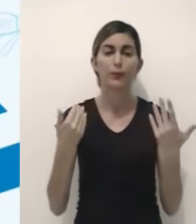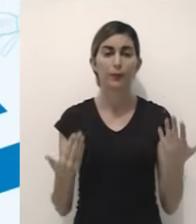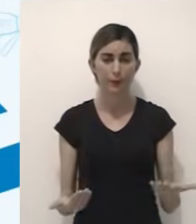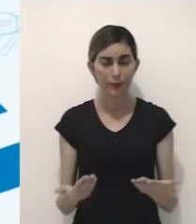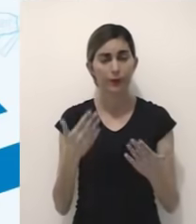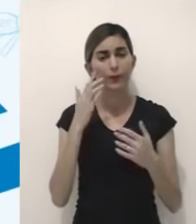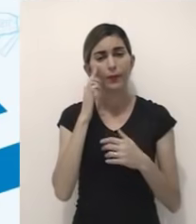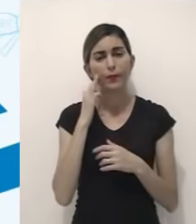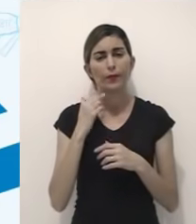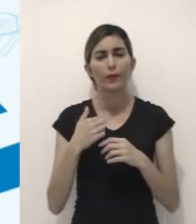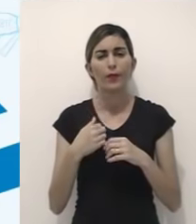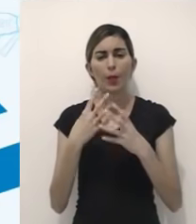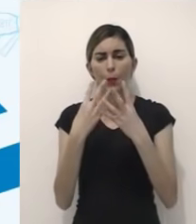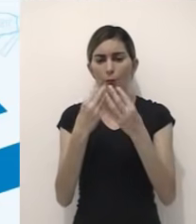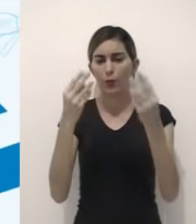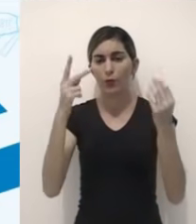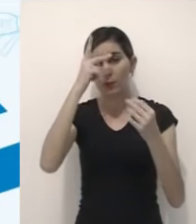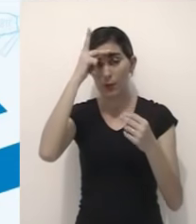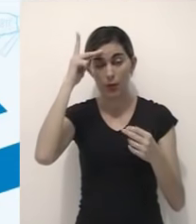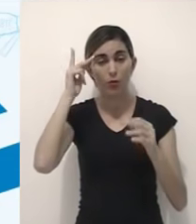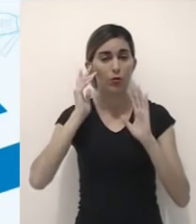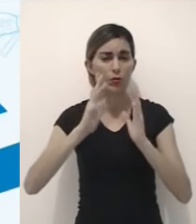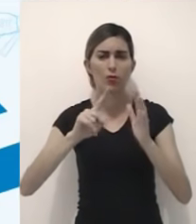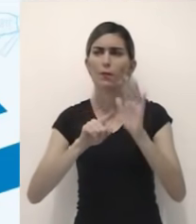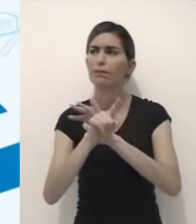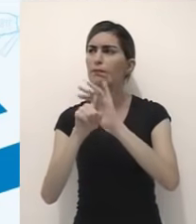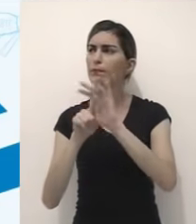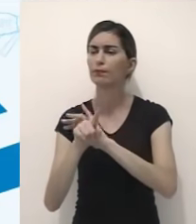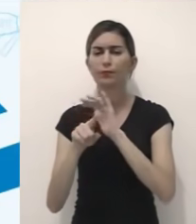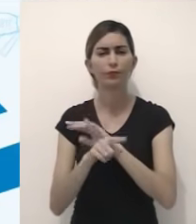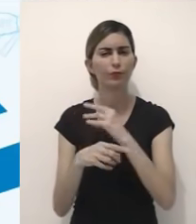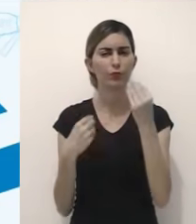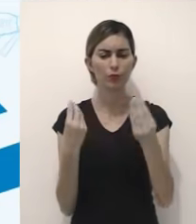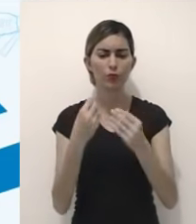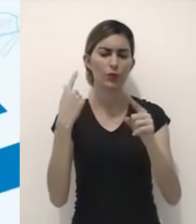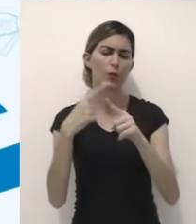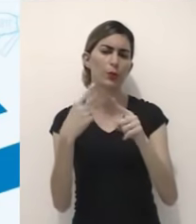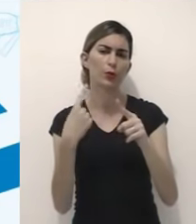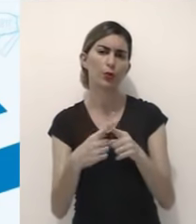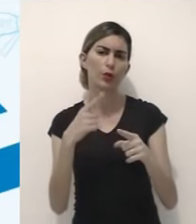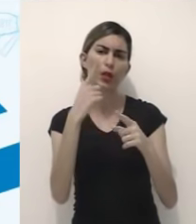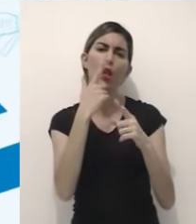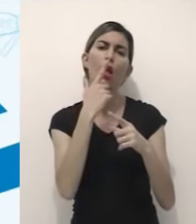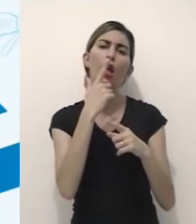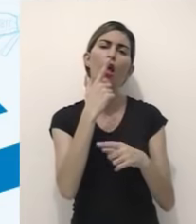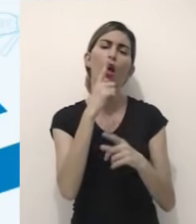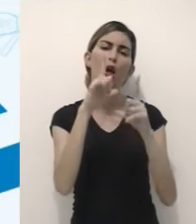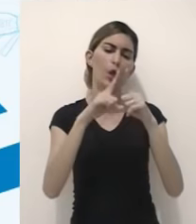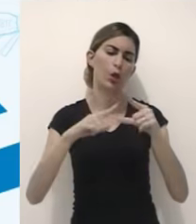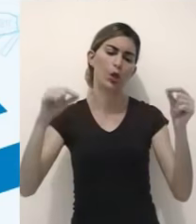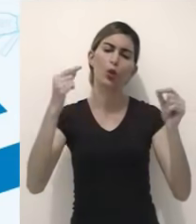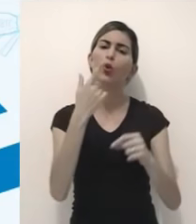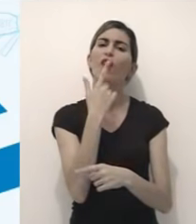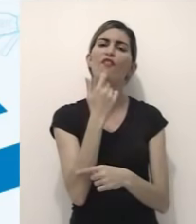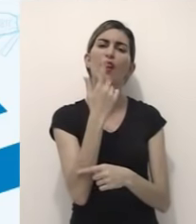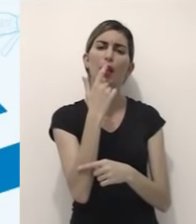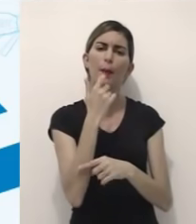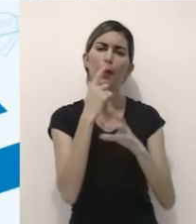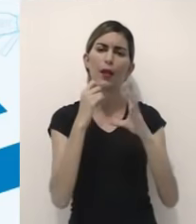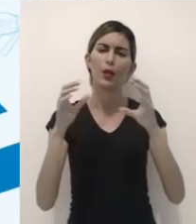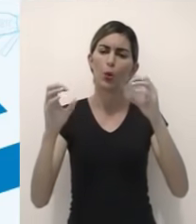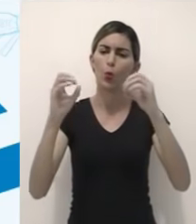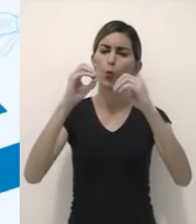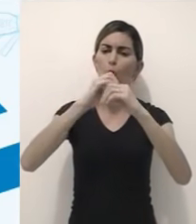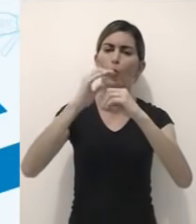gente? Então, muitas pessoas já devem ter se perguntado por que a Lua está vermelha durante um eclipse